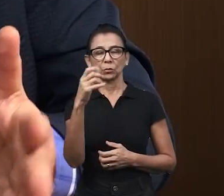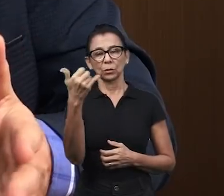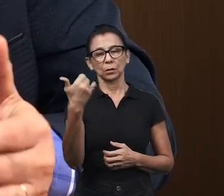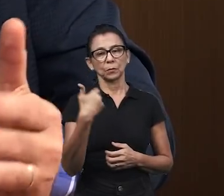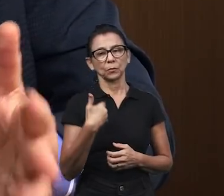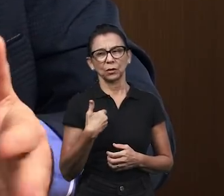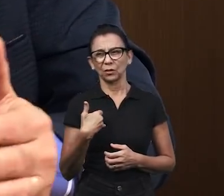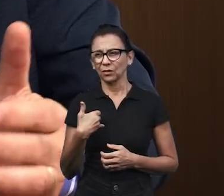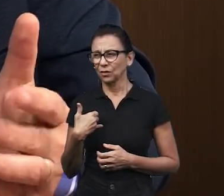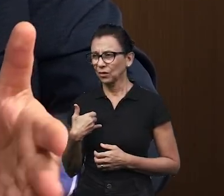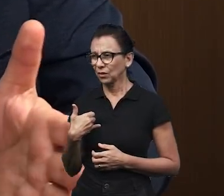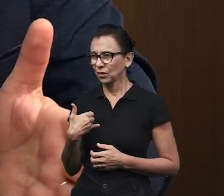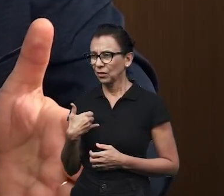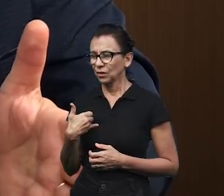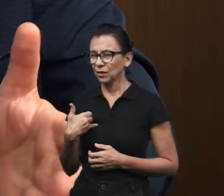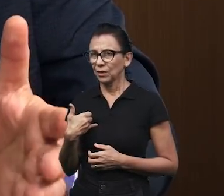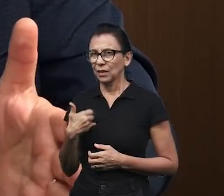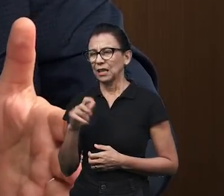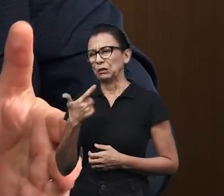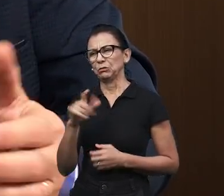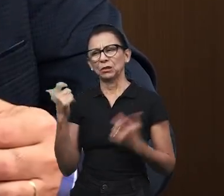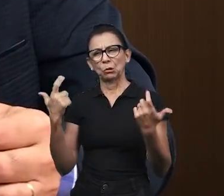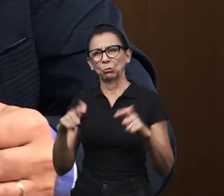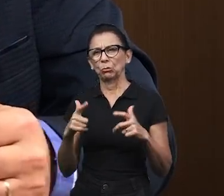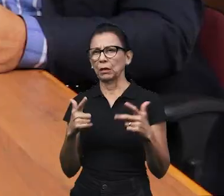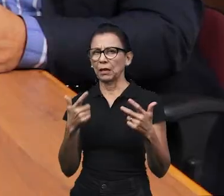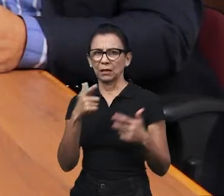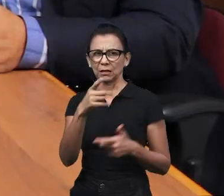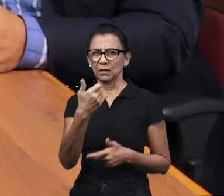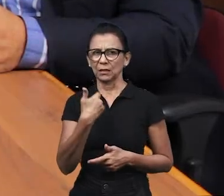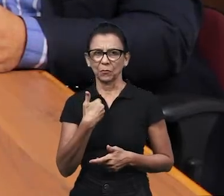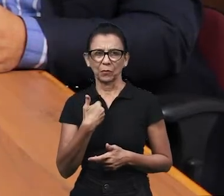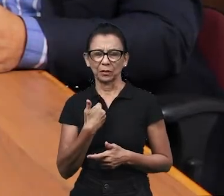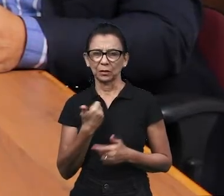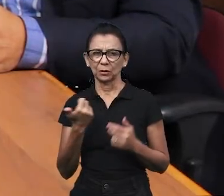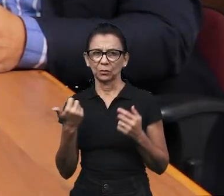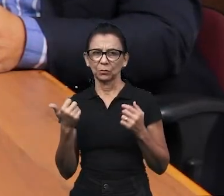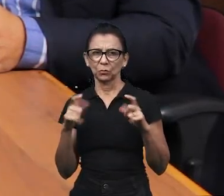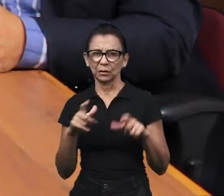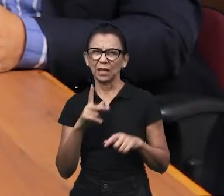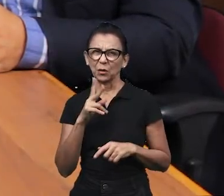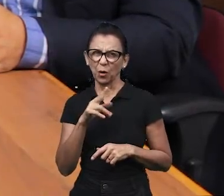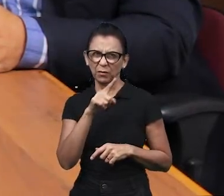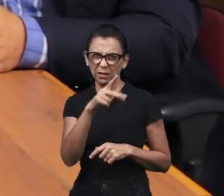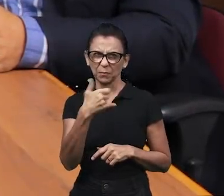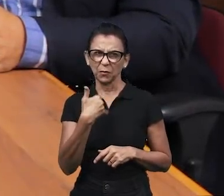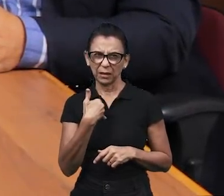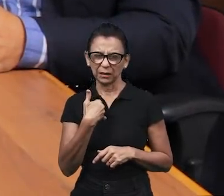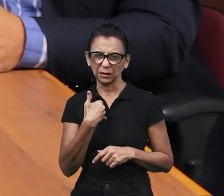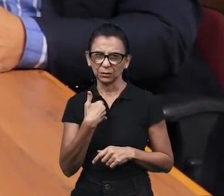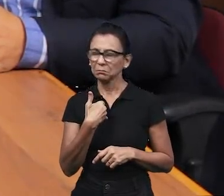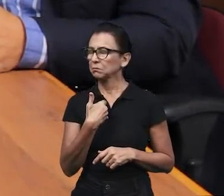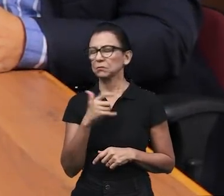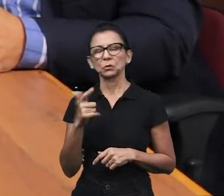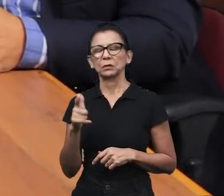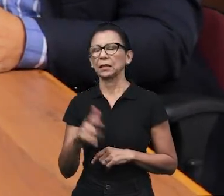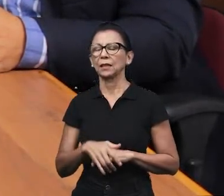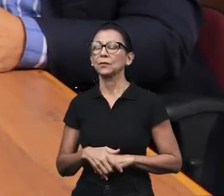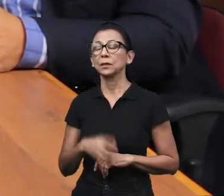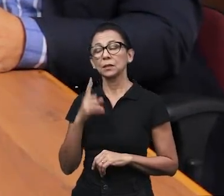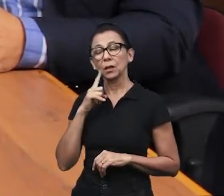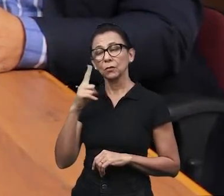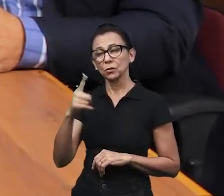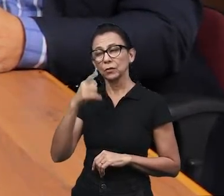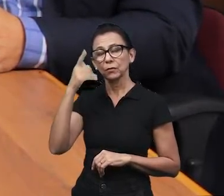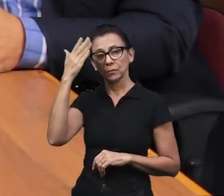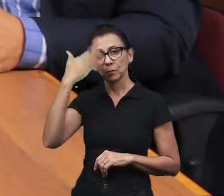vou filmar, vou fotografar, vou te provar que existe e tudo mais. E uma pergunta da pesquisa que eu fiz com os voluntários que marcou muito para